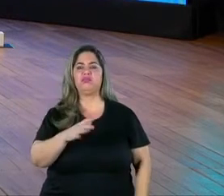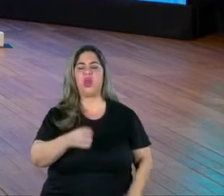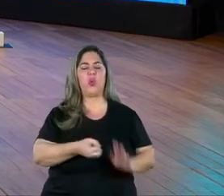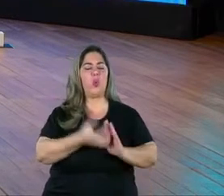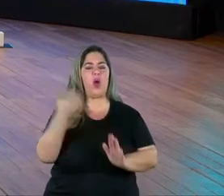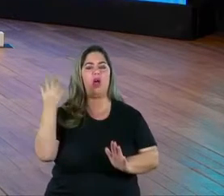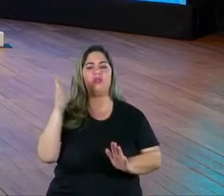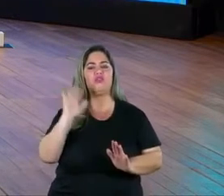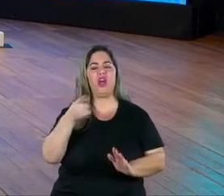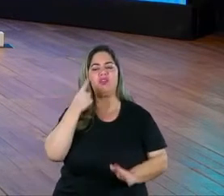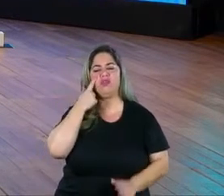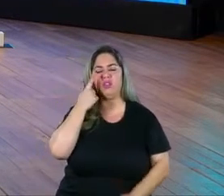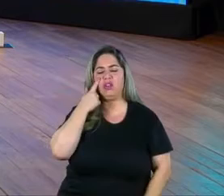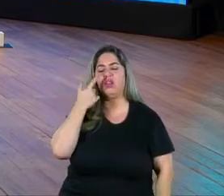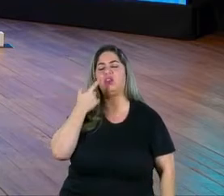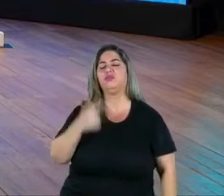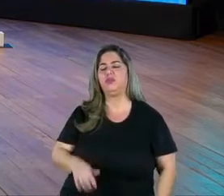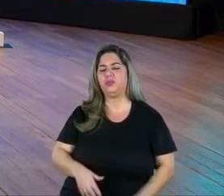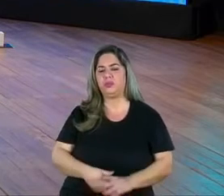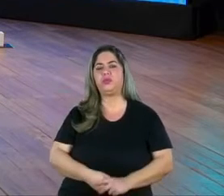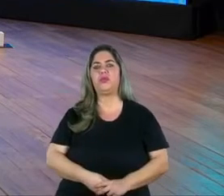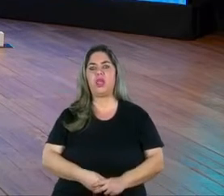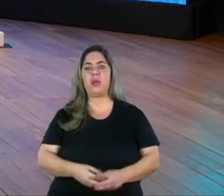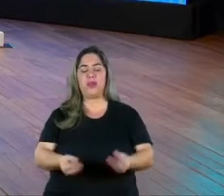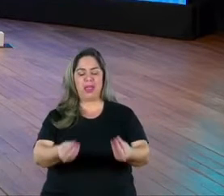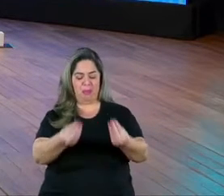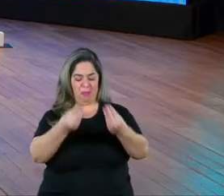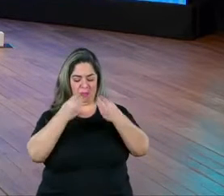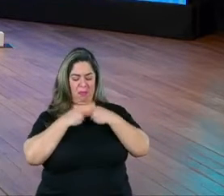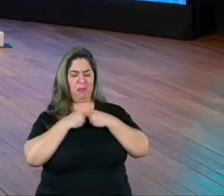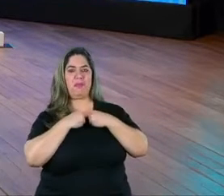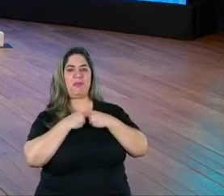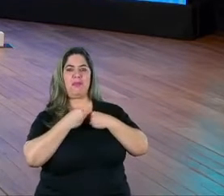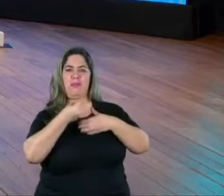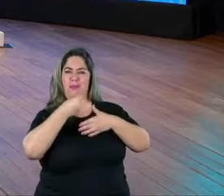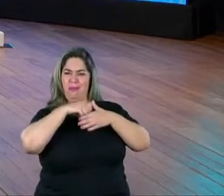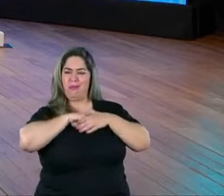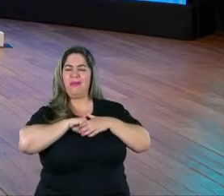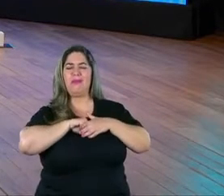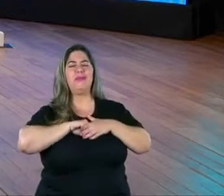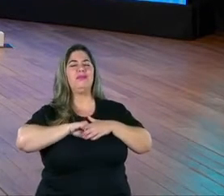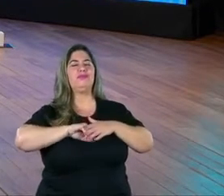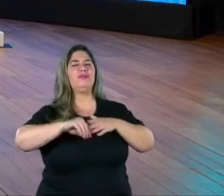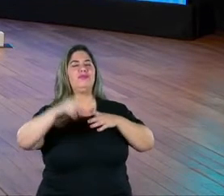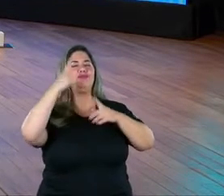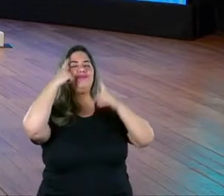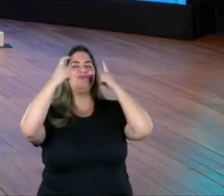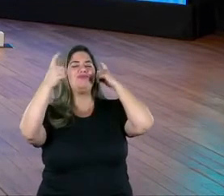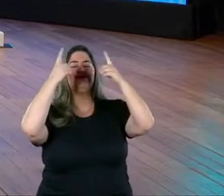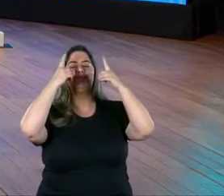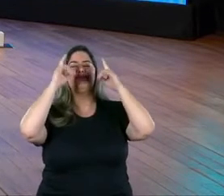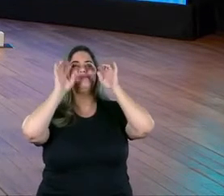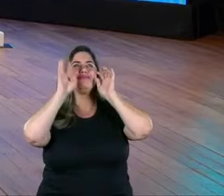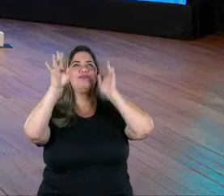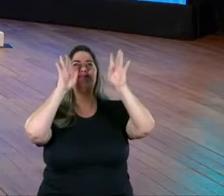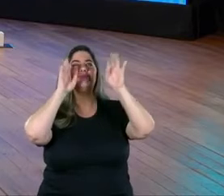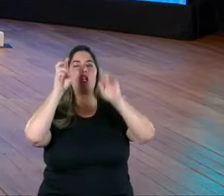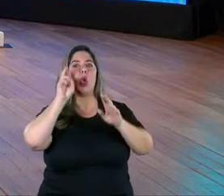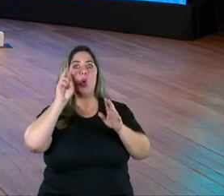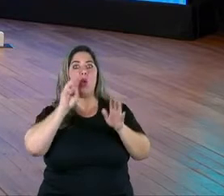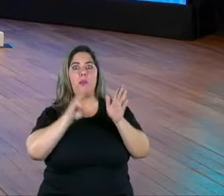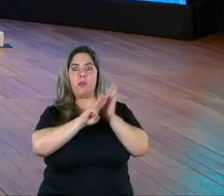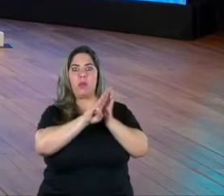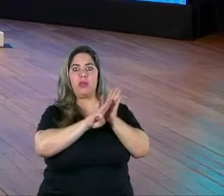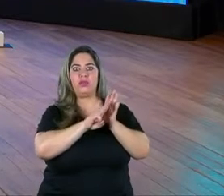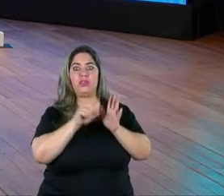lembrar que, além de retroalimentar a minha vida pessoal, eu lembro sempre dos sete volumes